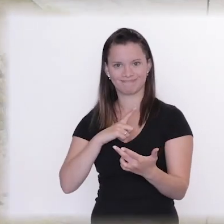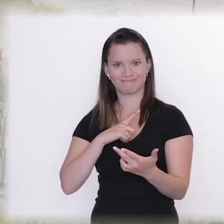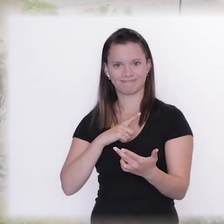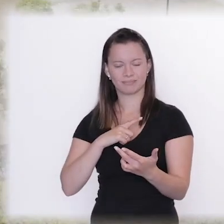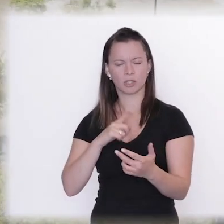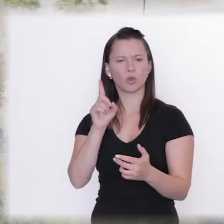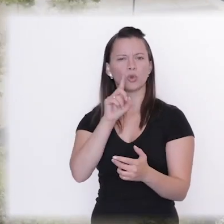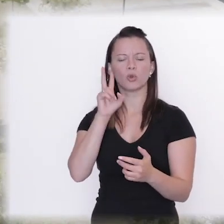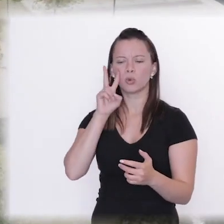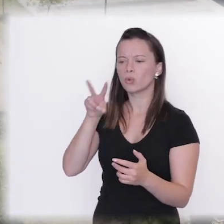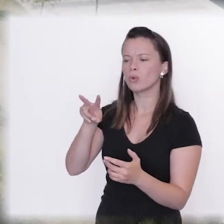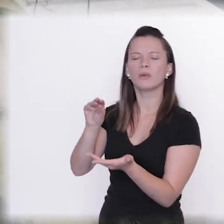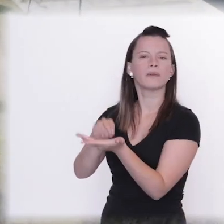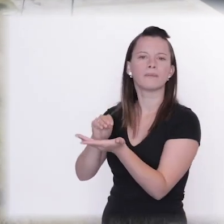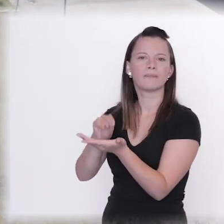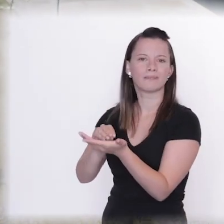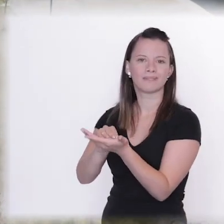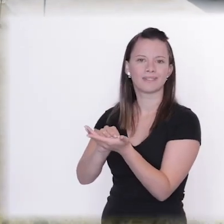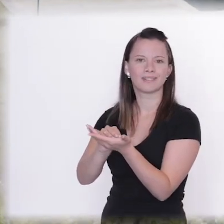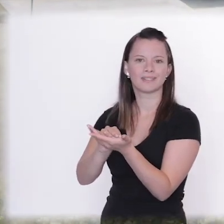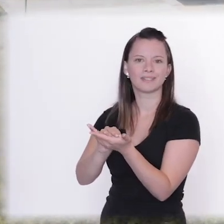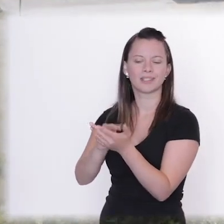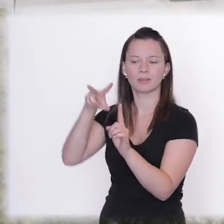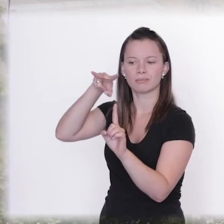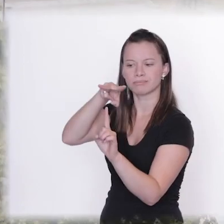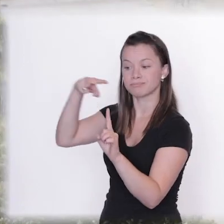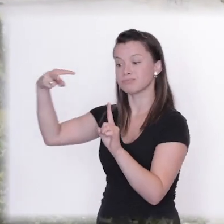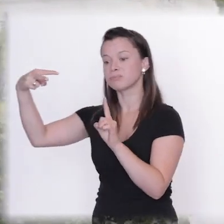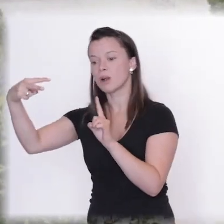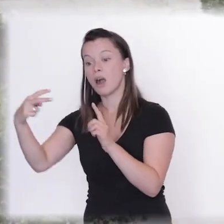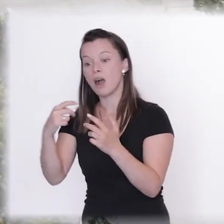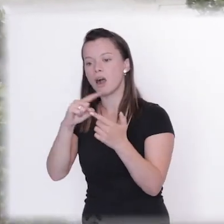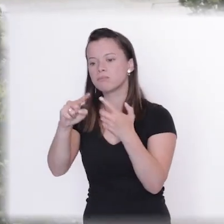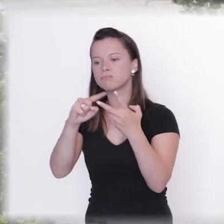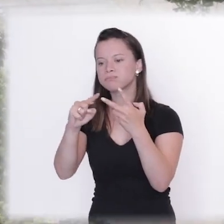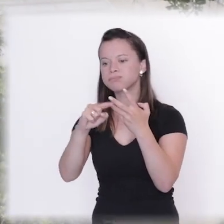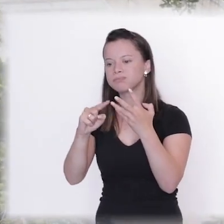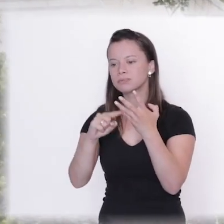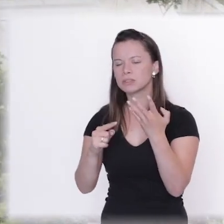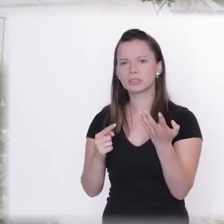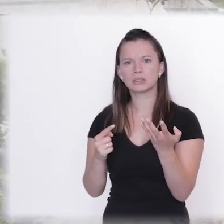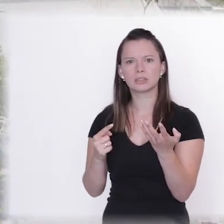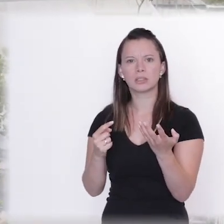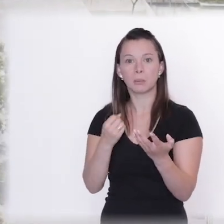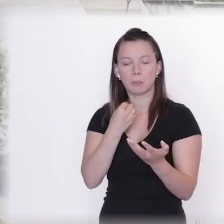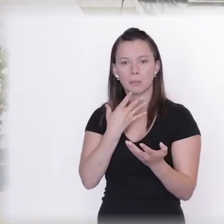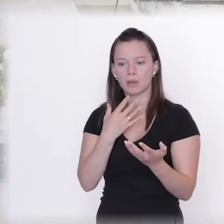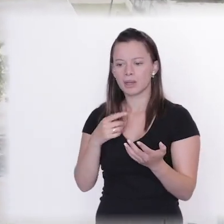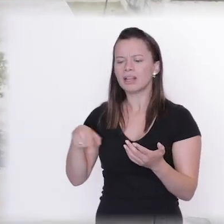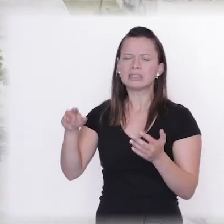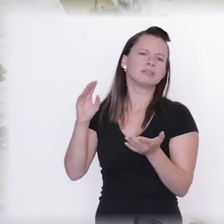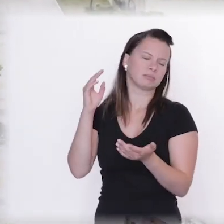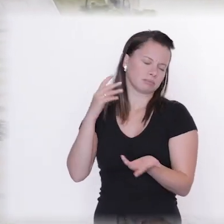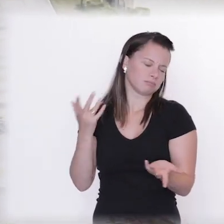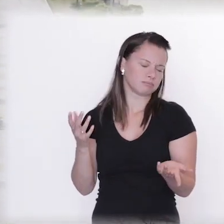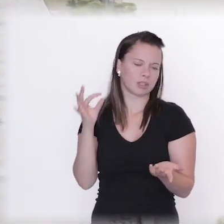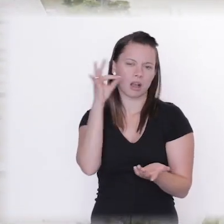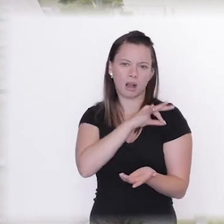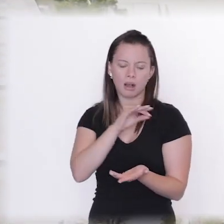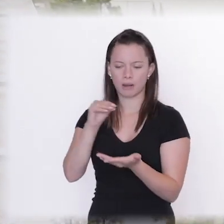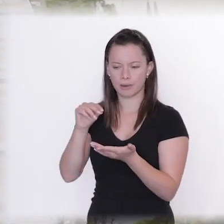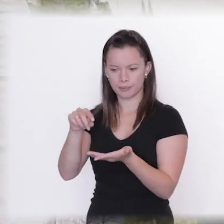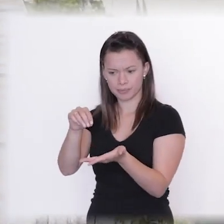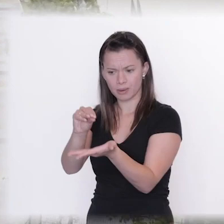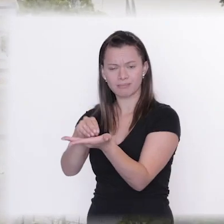não só as carências. Óbvio que tem carências, tem precariedade. O Estado investe menos na educação que deveria. Mas tem potência nos sujeitos que estão lá.